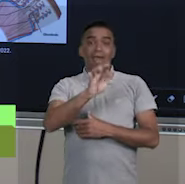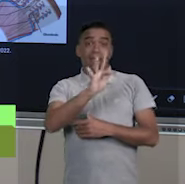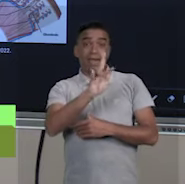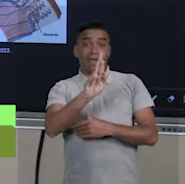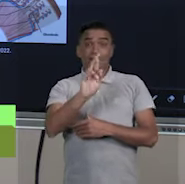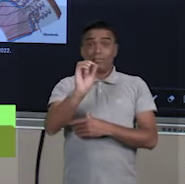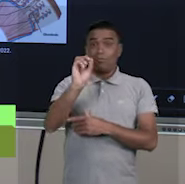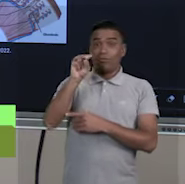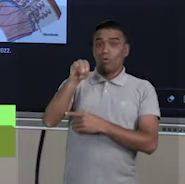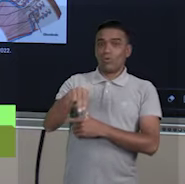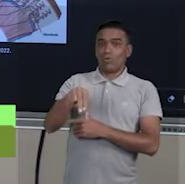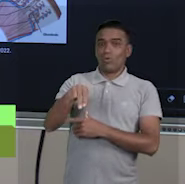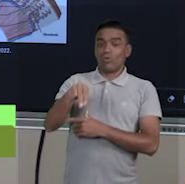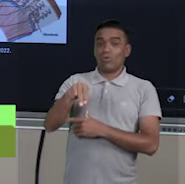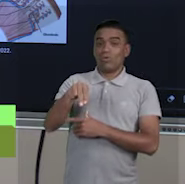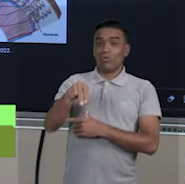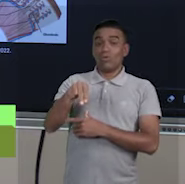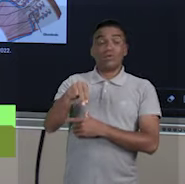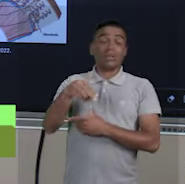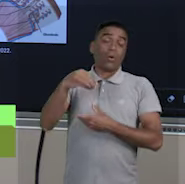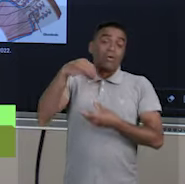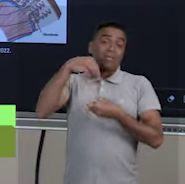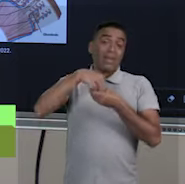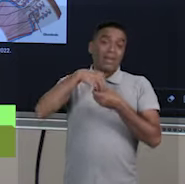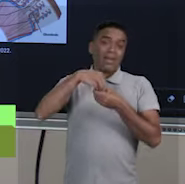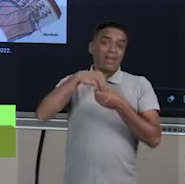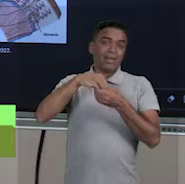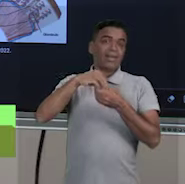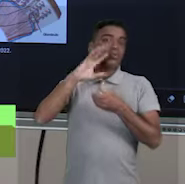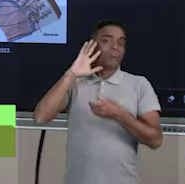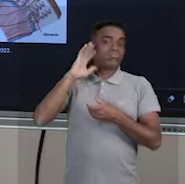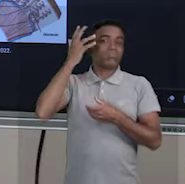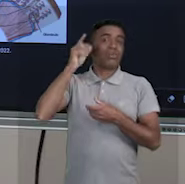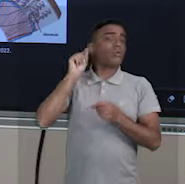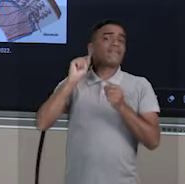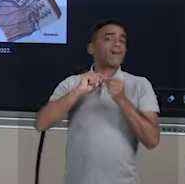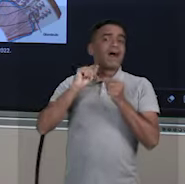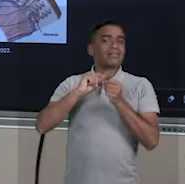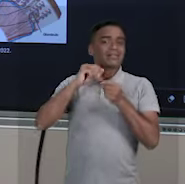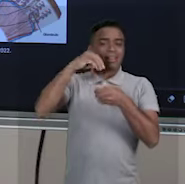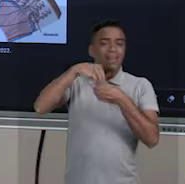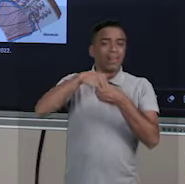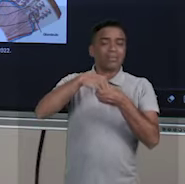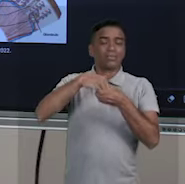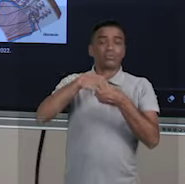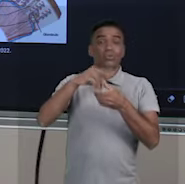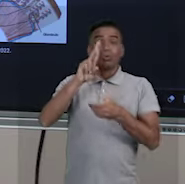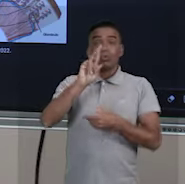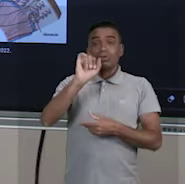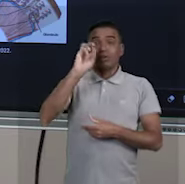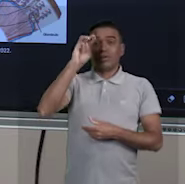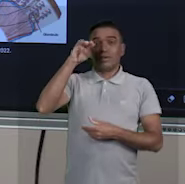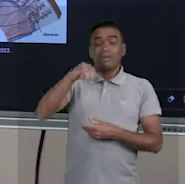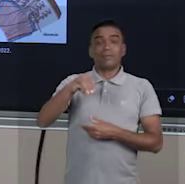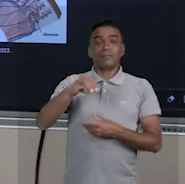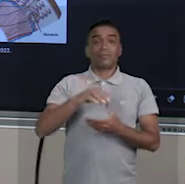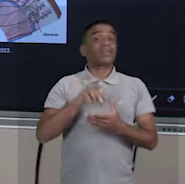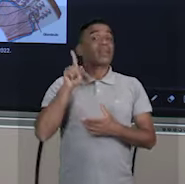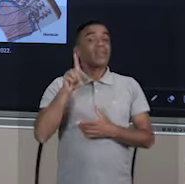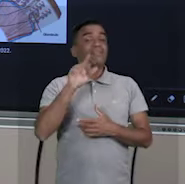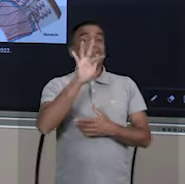literalmente a região funcional que nós temos no rim. O que que esse cara faz? Ele vai fazer a filtração